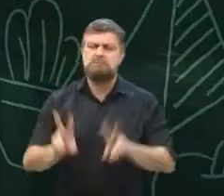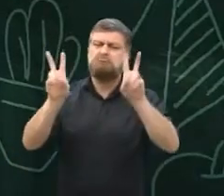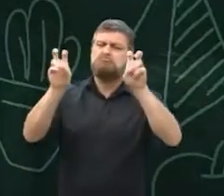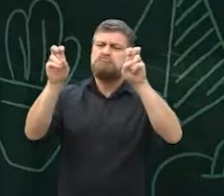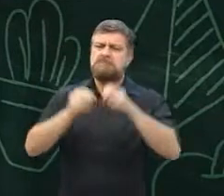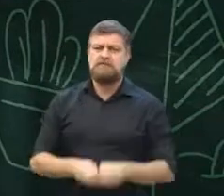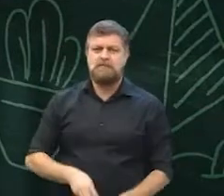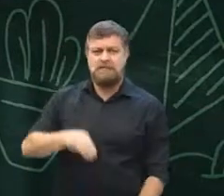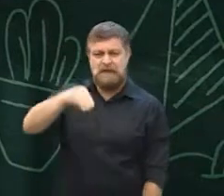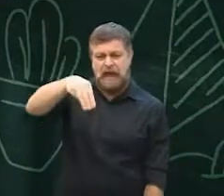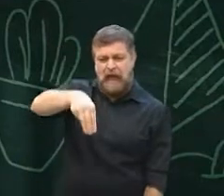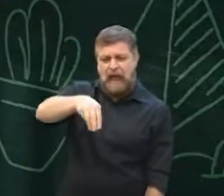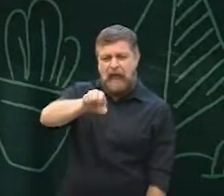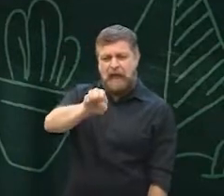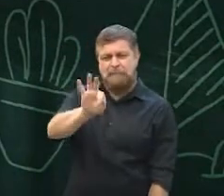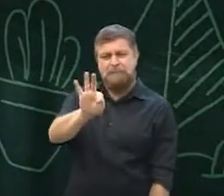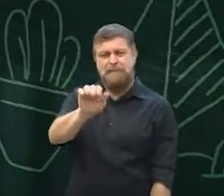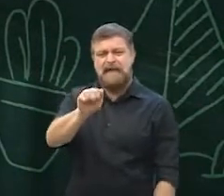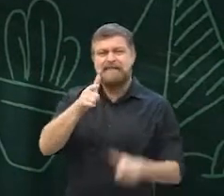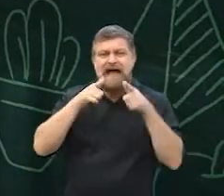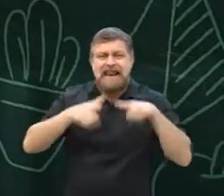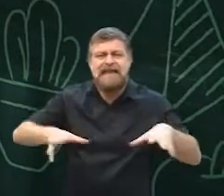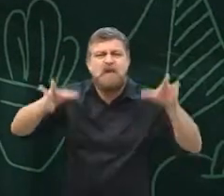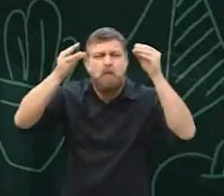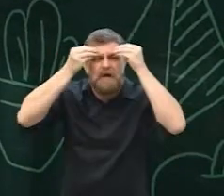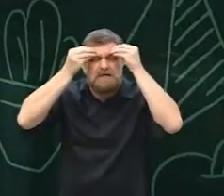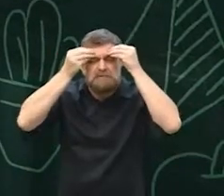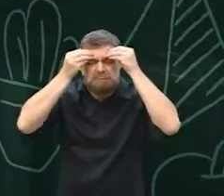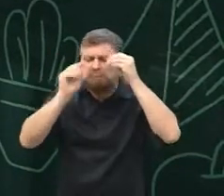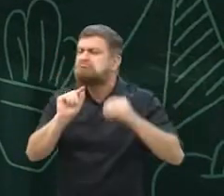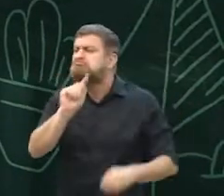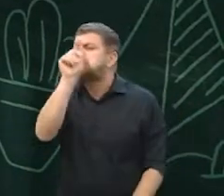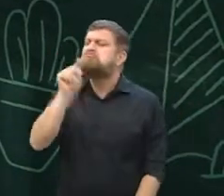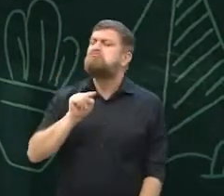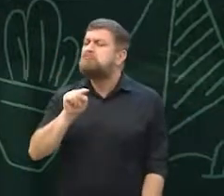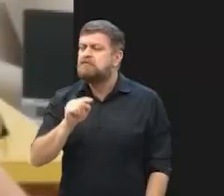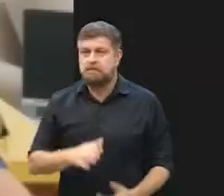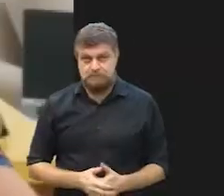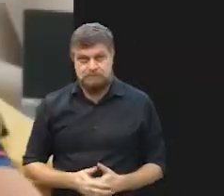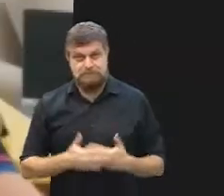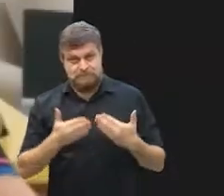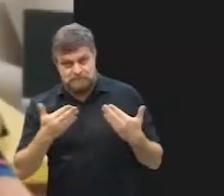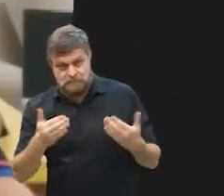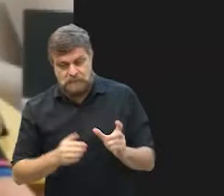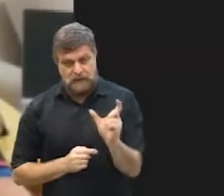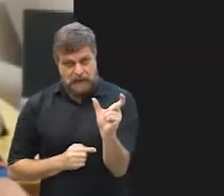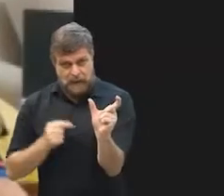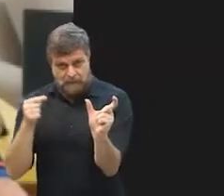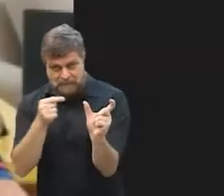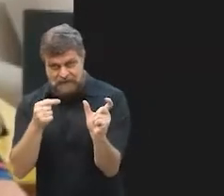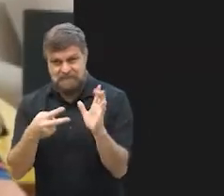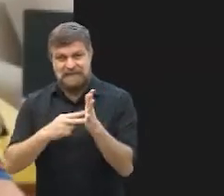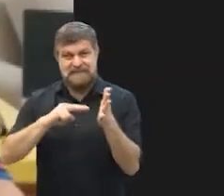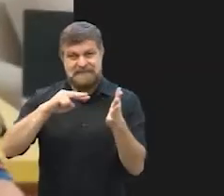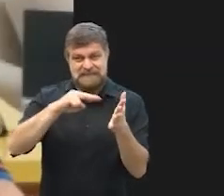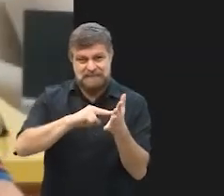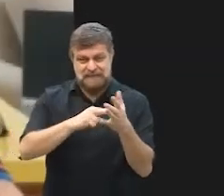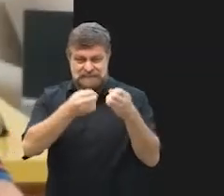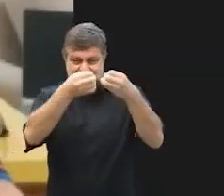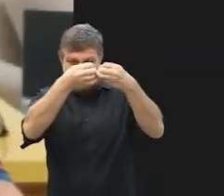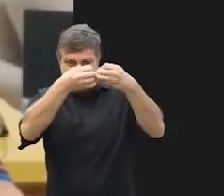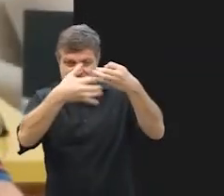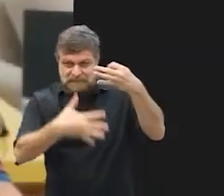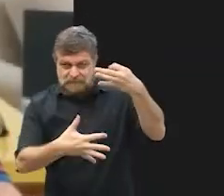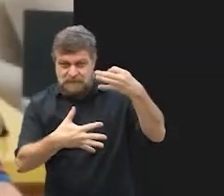o que é metalinguagem? Explica para o pessoal, por favor, professor. Bom, metalinguagem é a linguagem explicando a